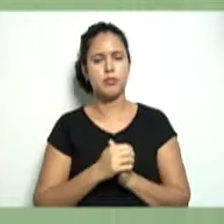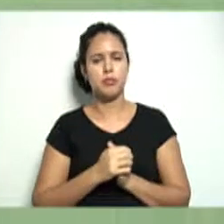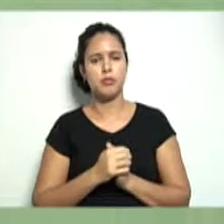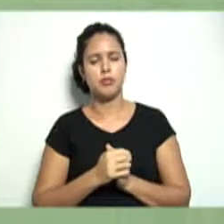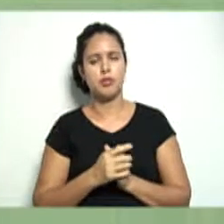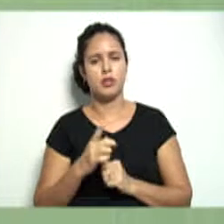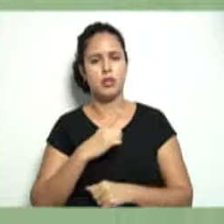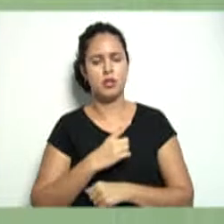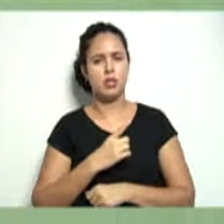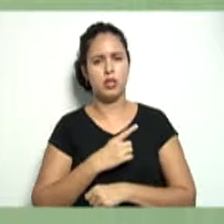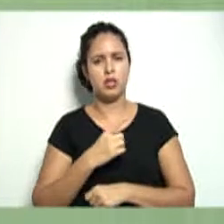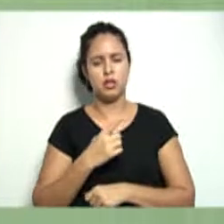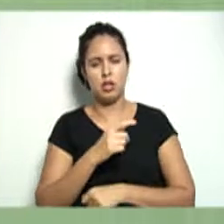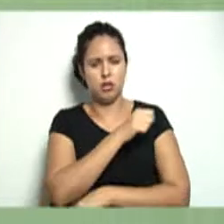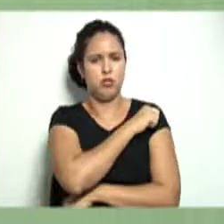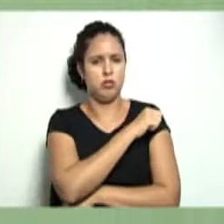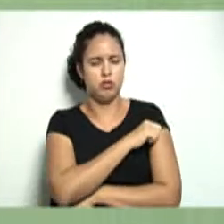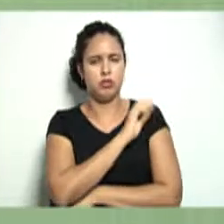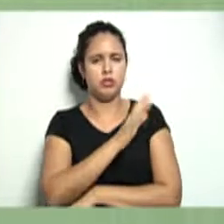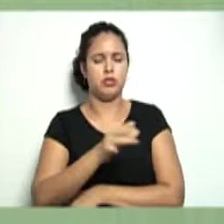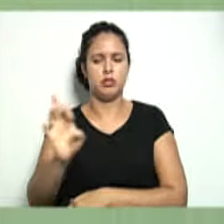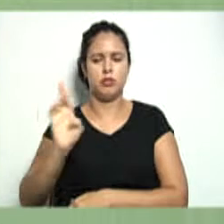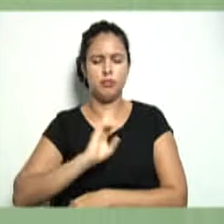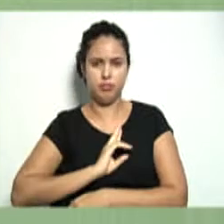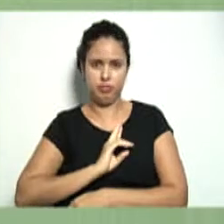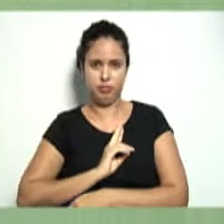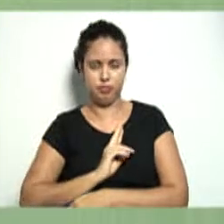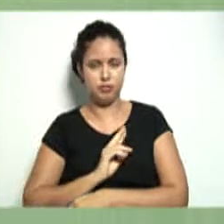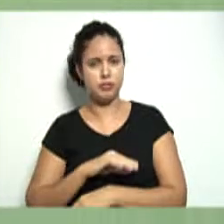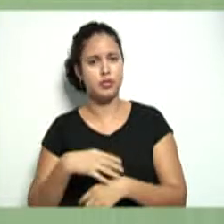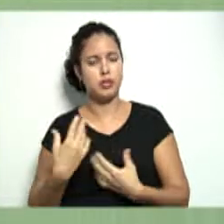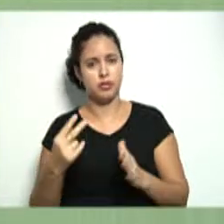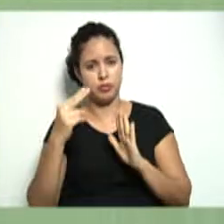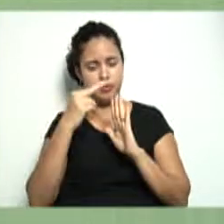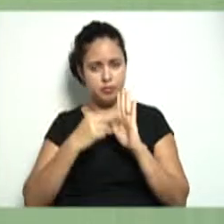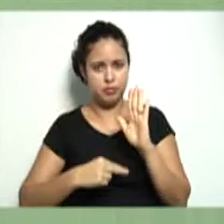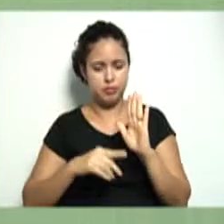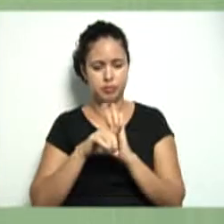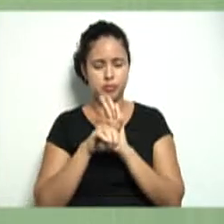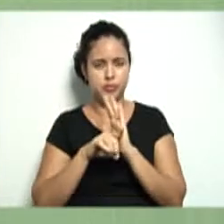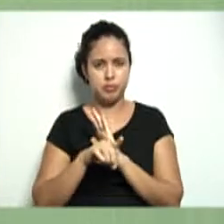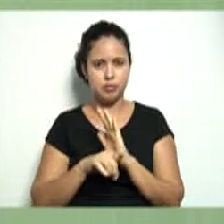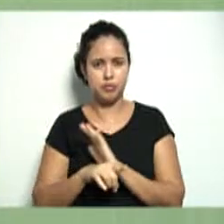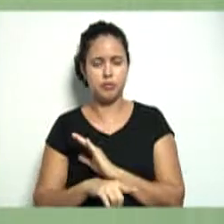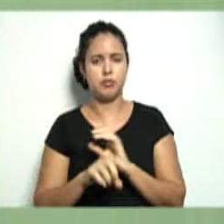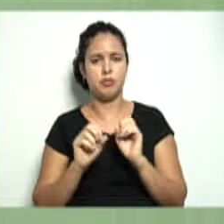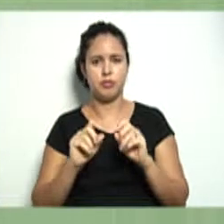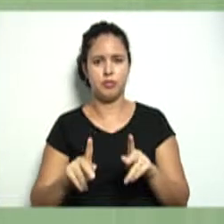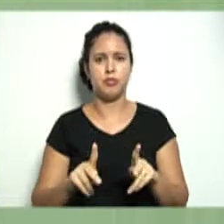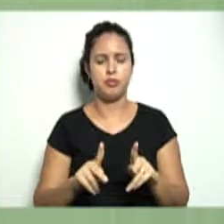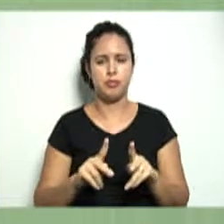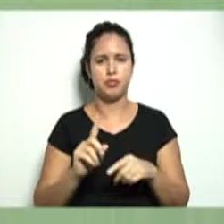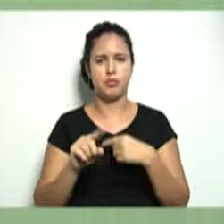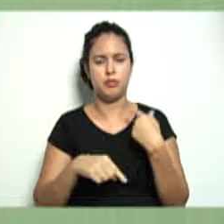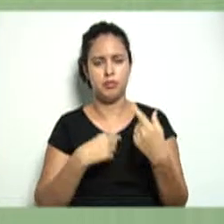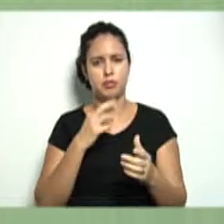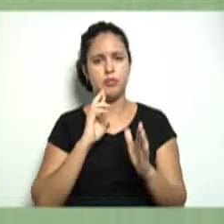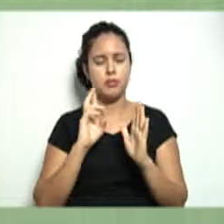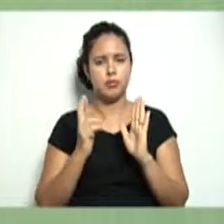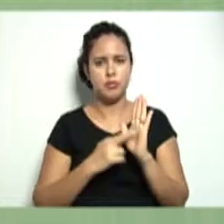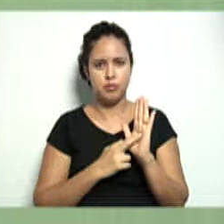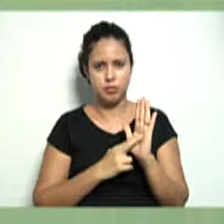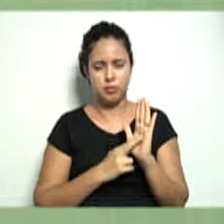que já começou a mandar a resposta aqui já, professora. Então, vamos fazer a leitura, análise das questões, aí a gente analisa a